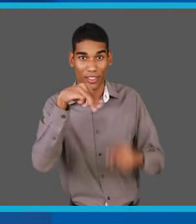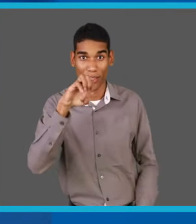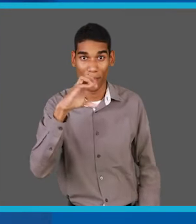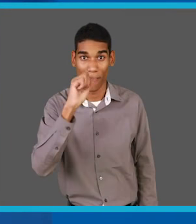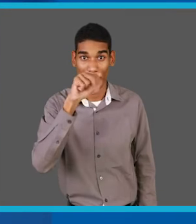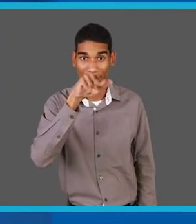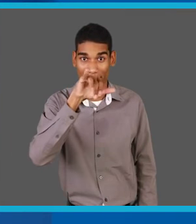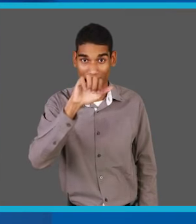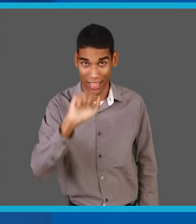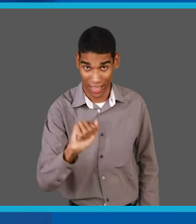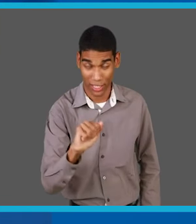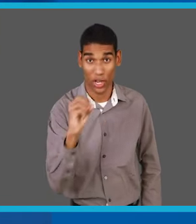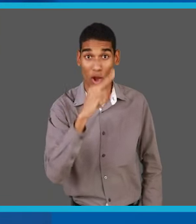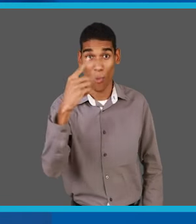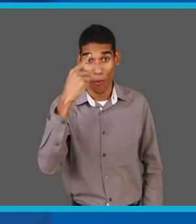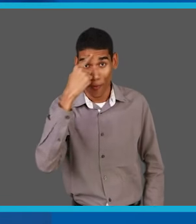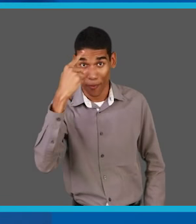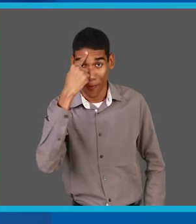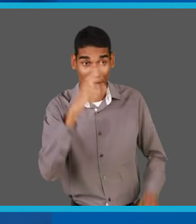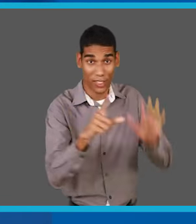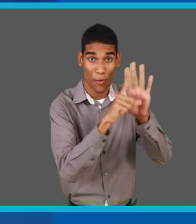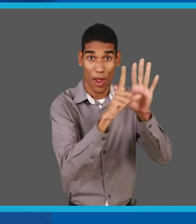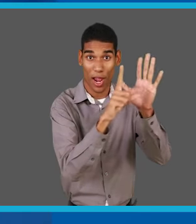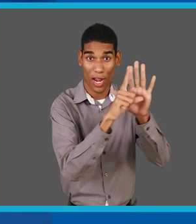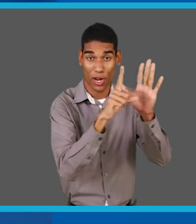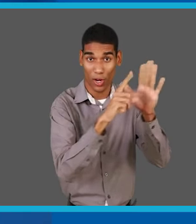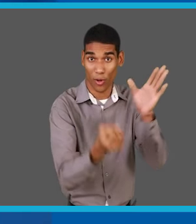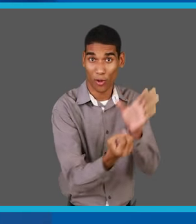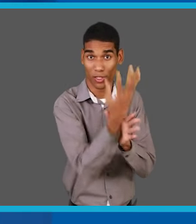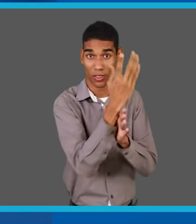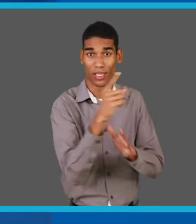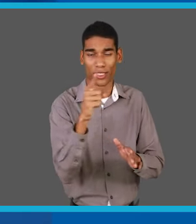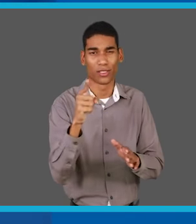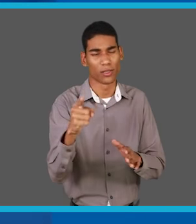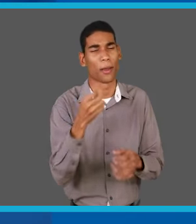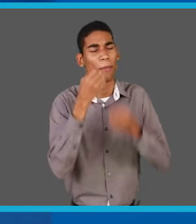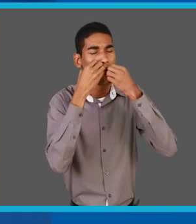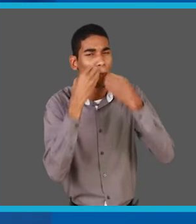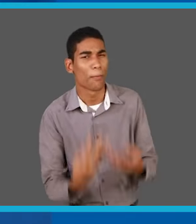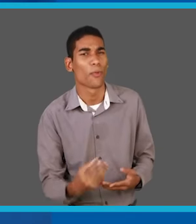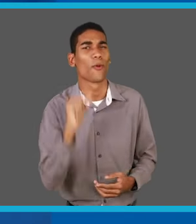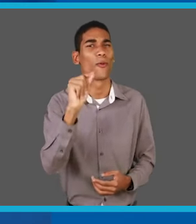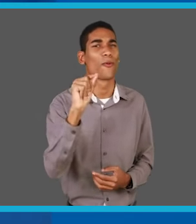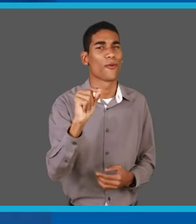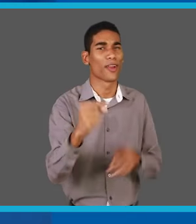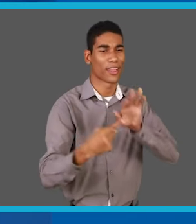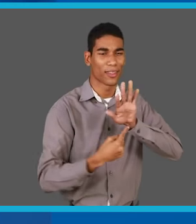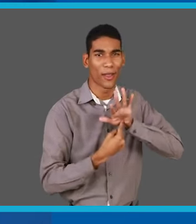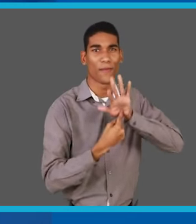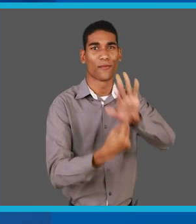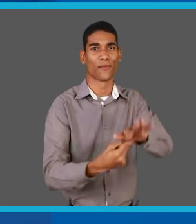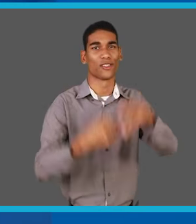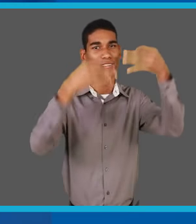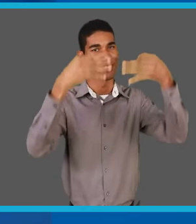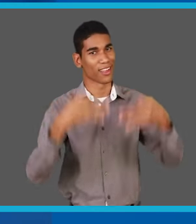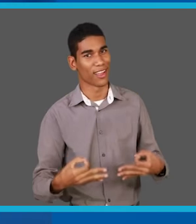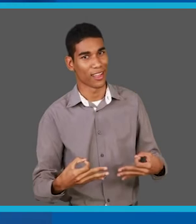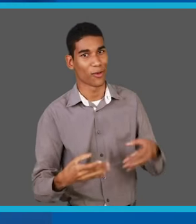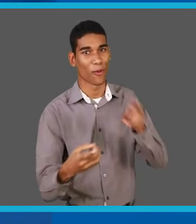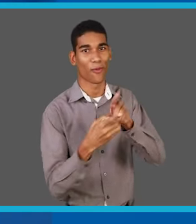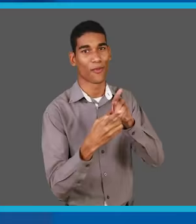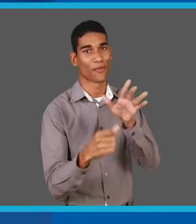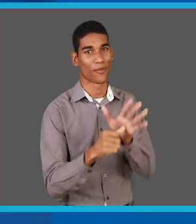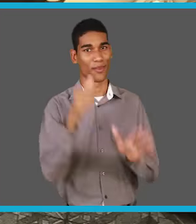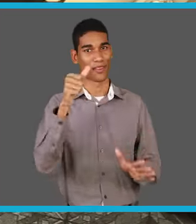uma oficina mecânica ou pensa em abrir um negócio na área, saiba como causar uma boa impressão já no primeiro contato